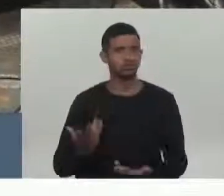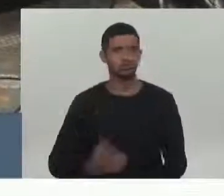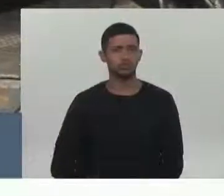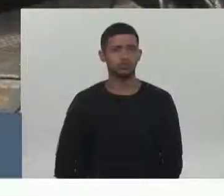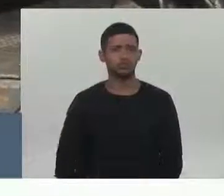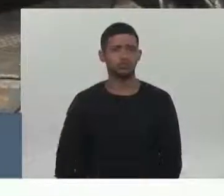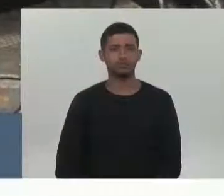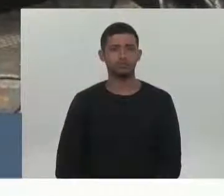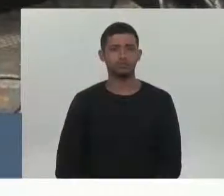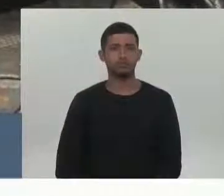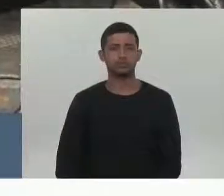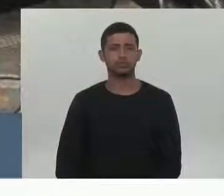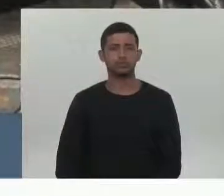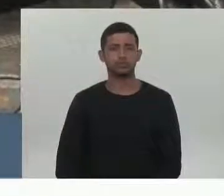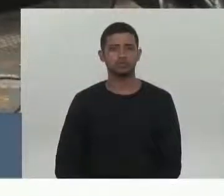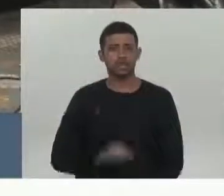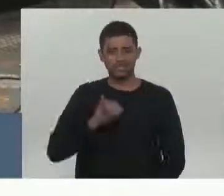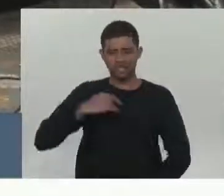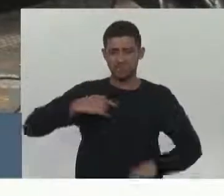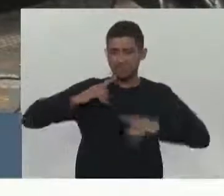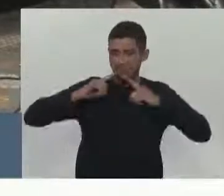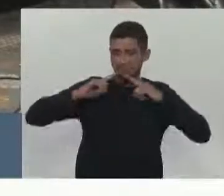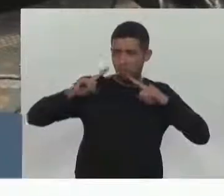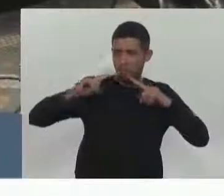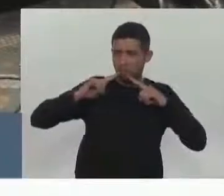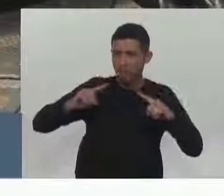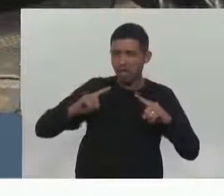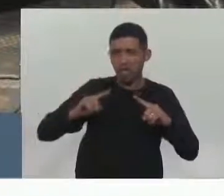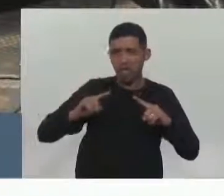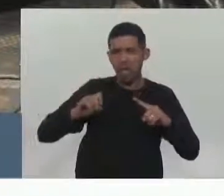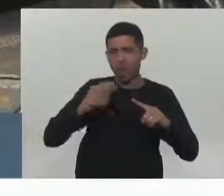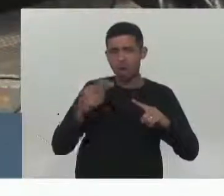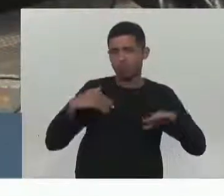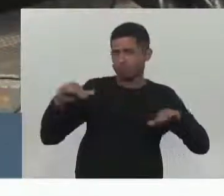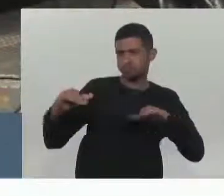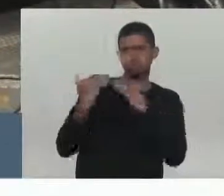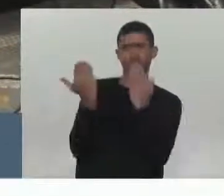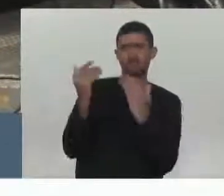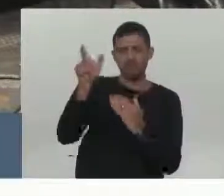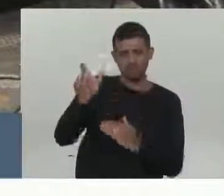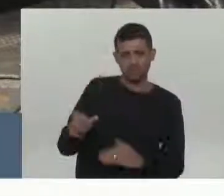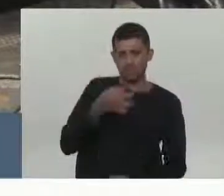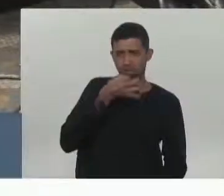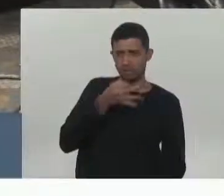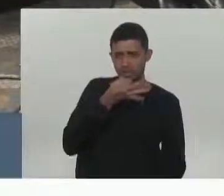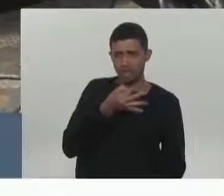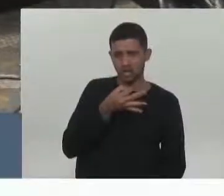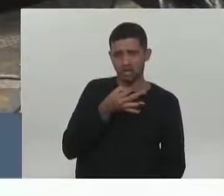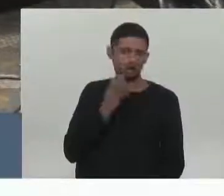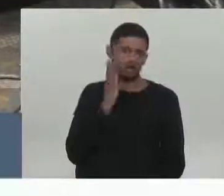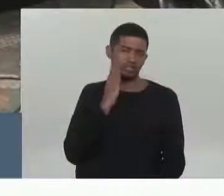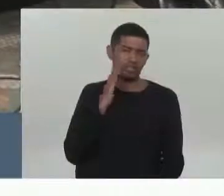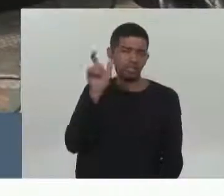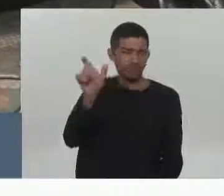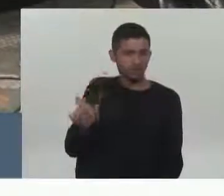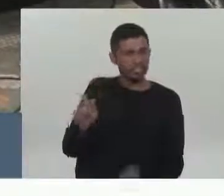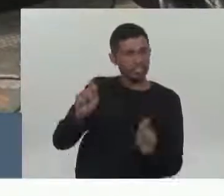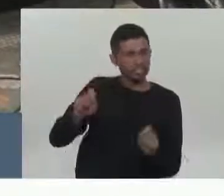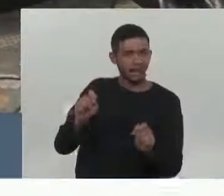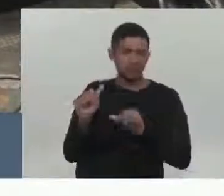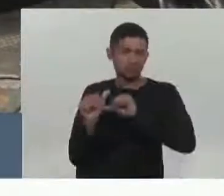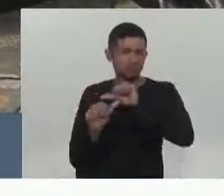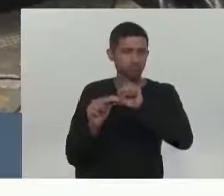faço a crítica, ou discordar do parecer de Vossa Excelência, e entender que Vossa Excelência poderia ser mais